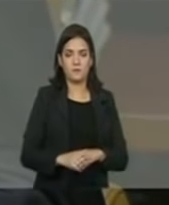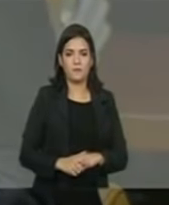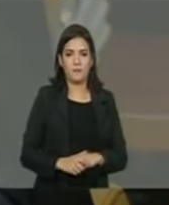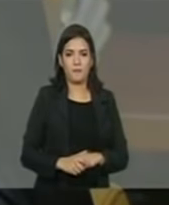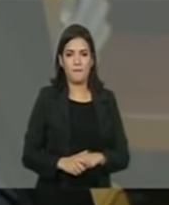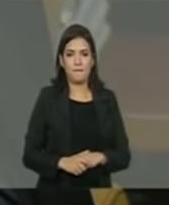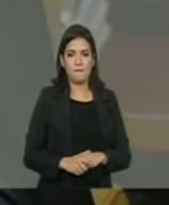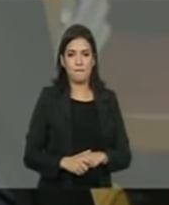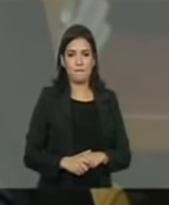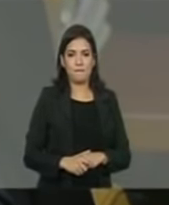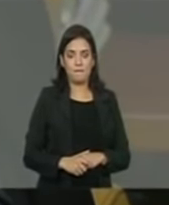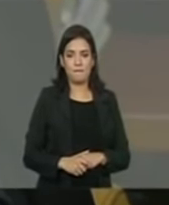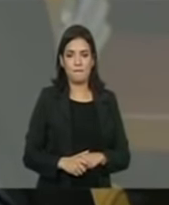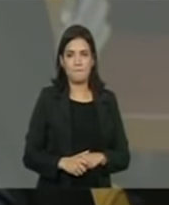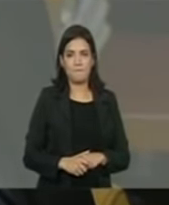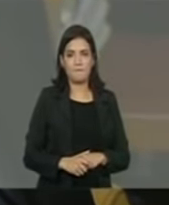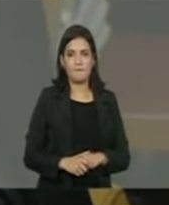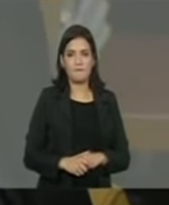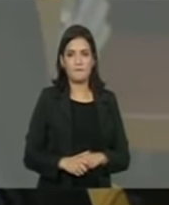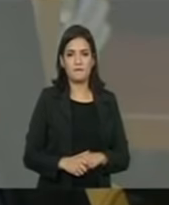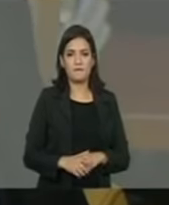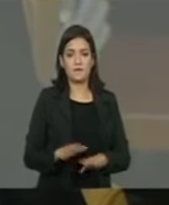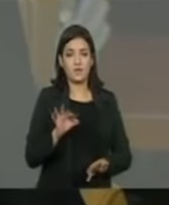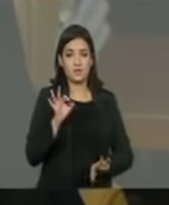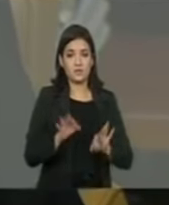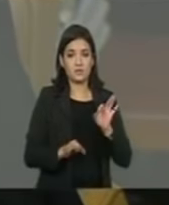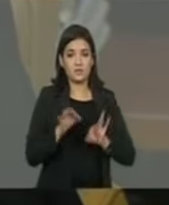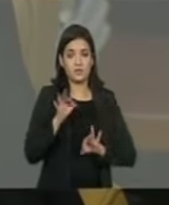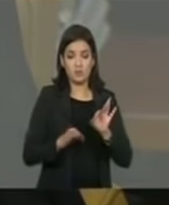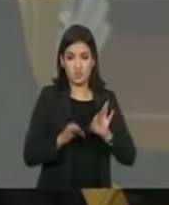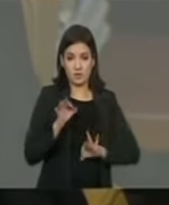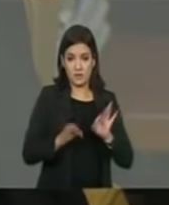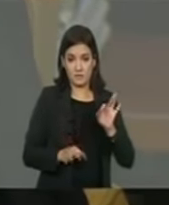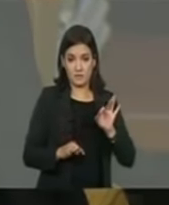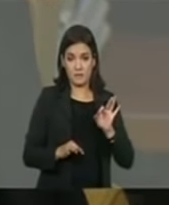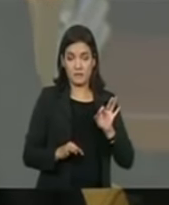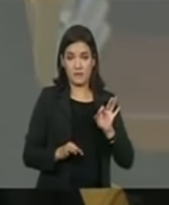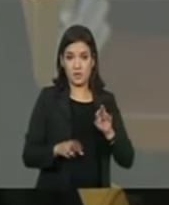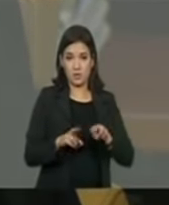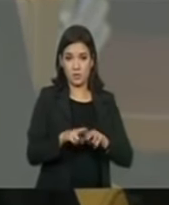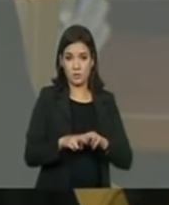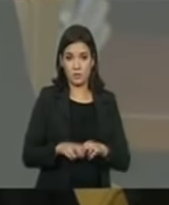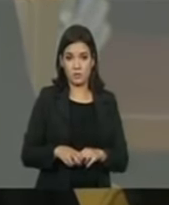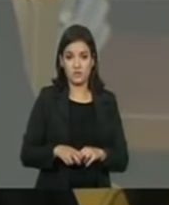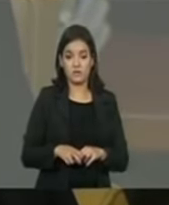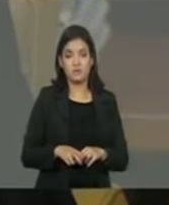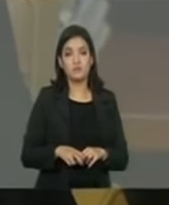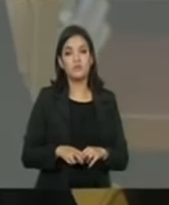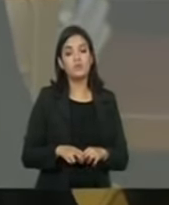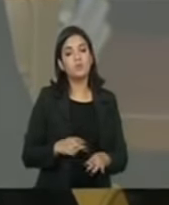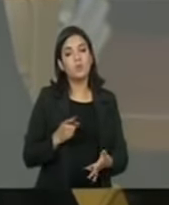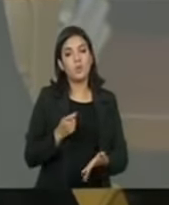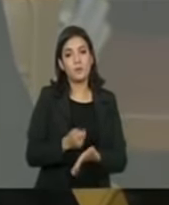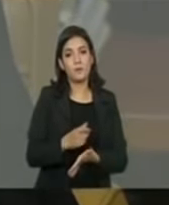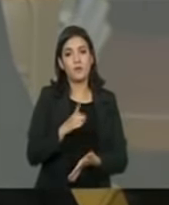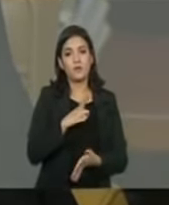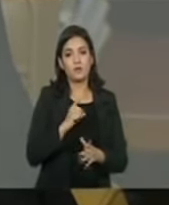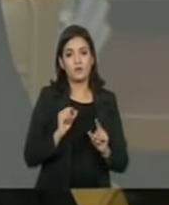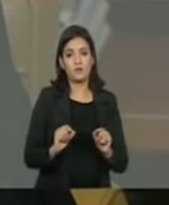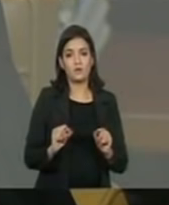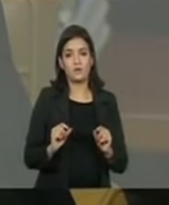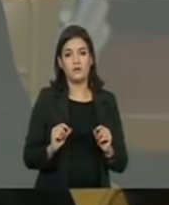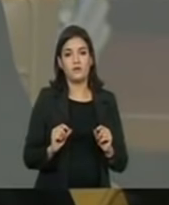este julgamento é por isso mesmo o senhor presidente impõe uma vez mais